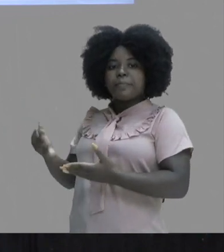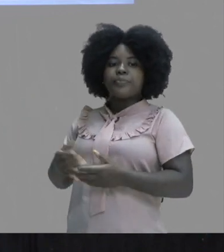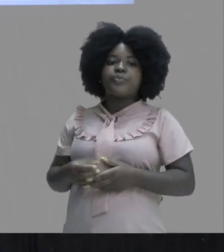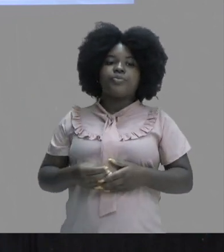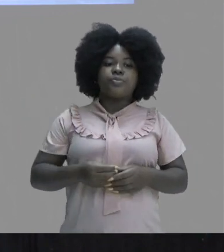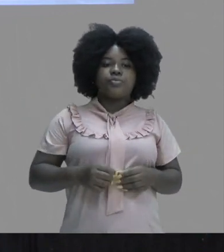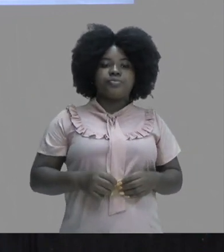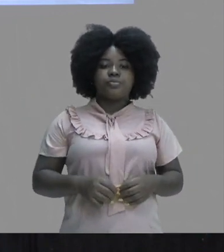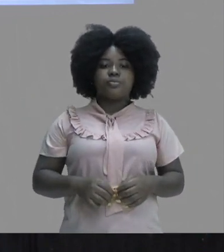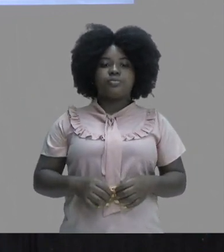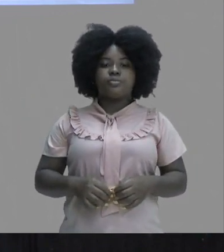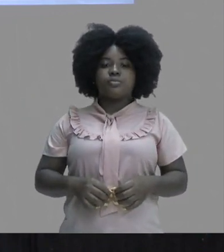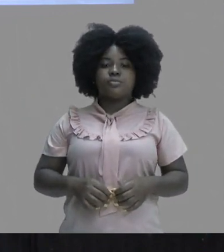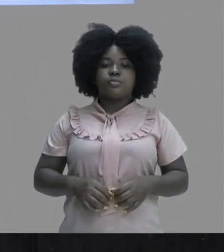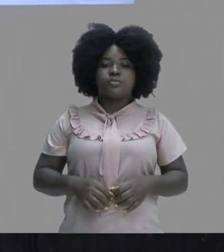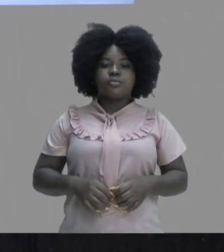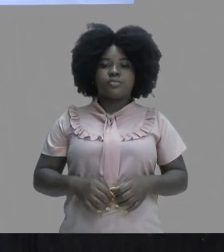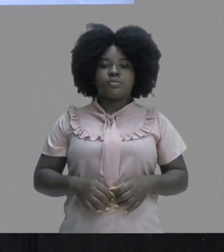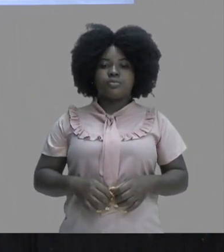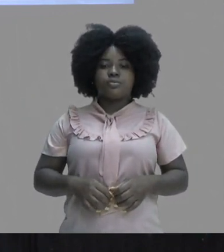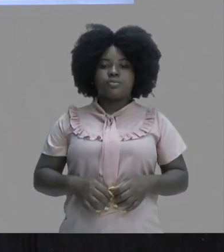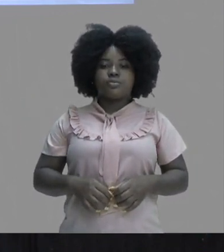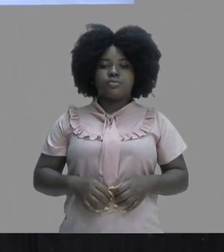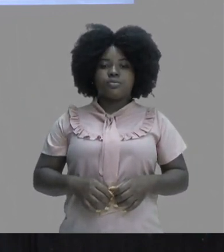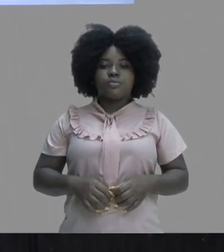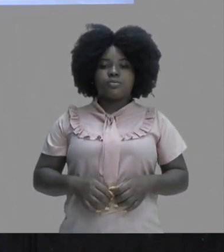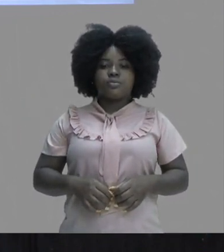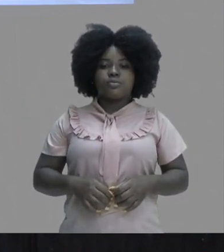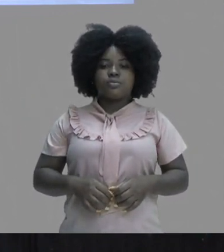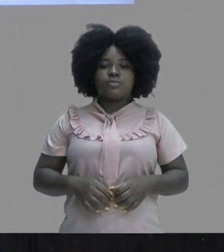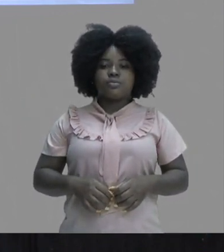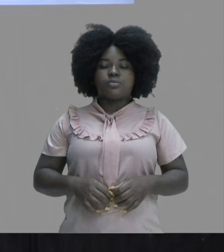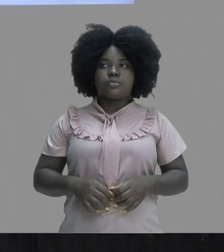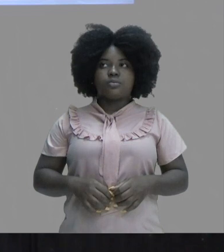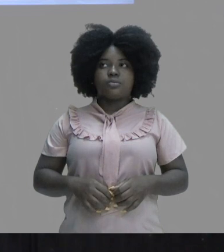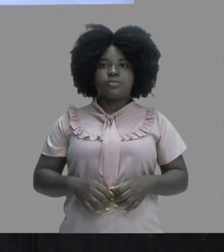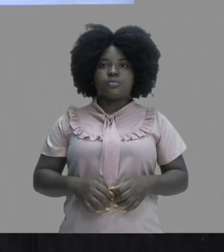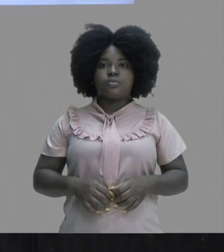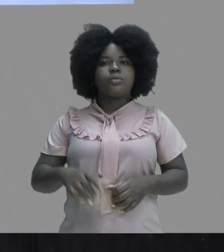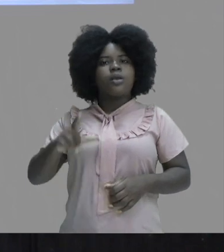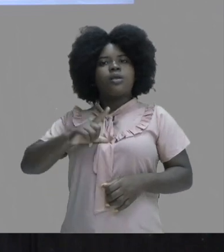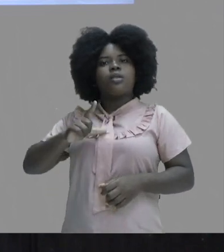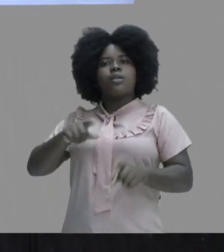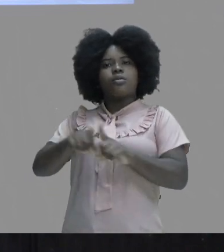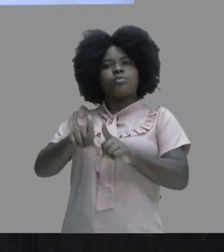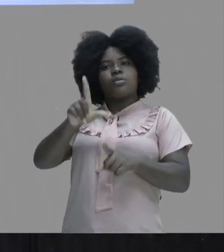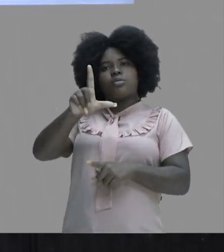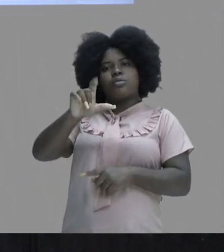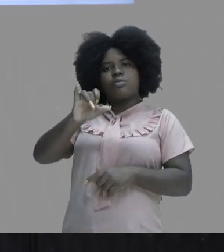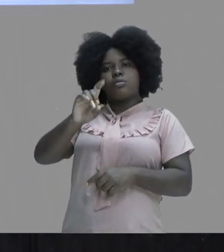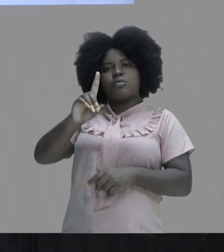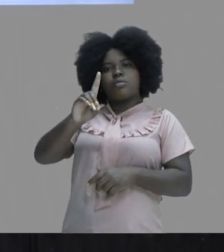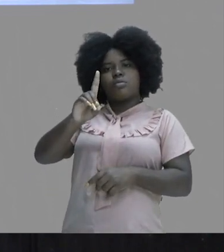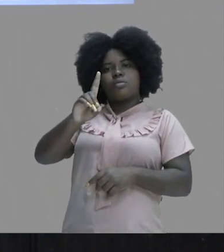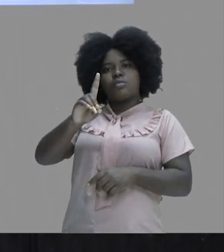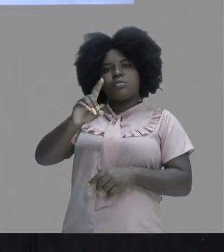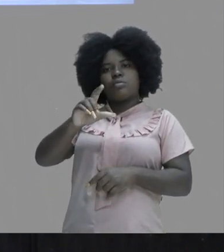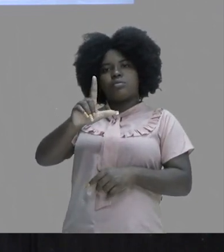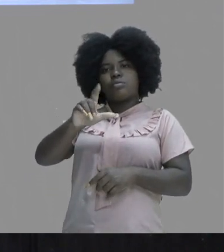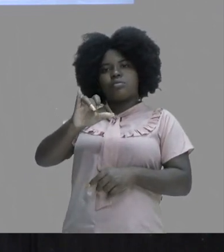liberdade, característica ali dos pressupostos liberais, que vem lá do iluminismo, do século XVII, século